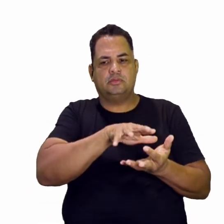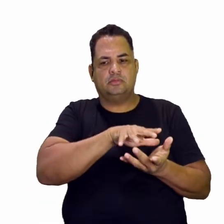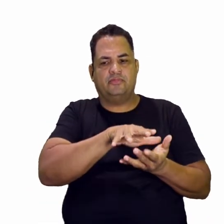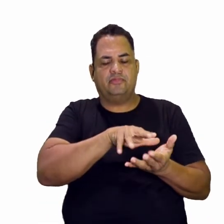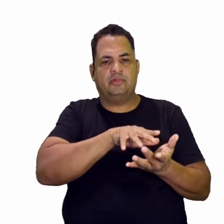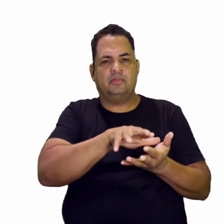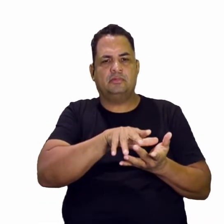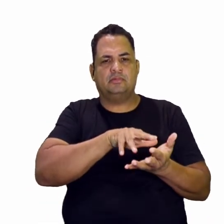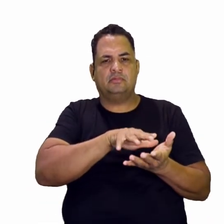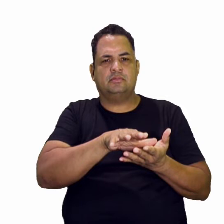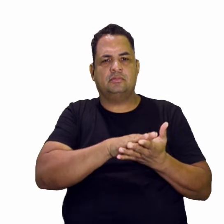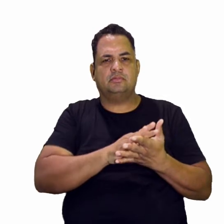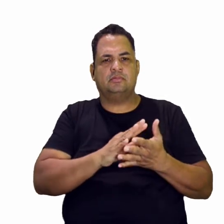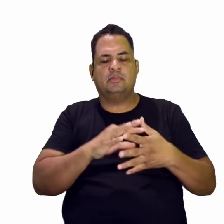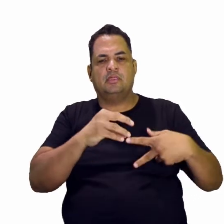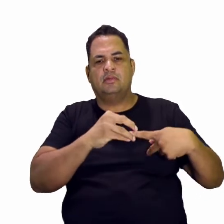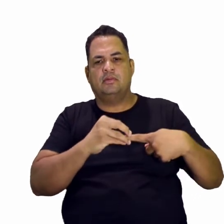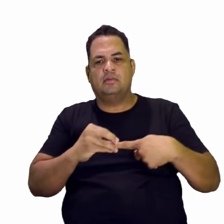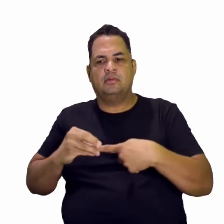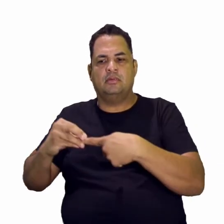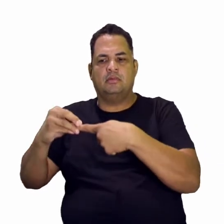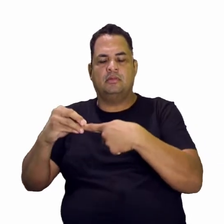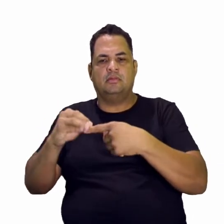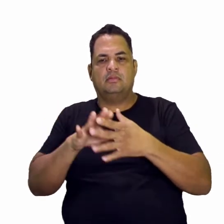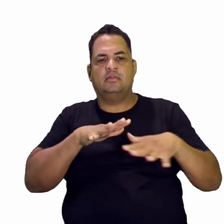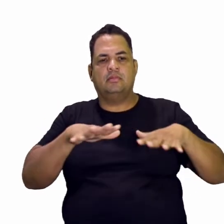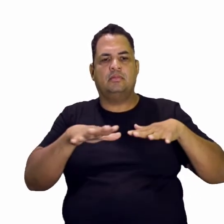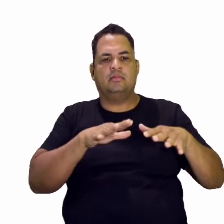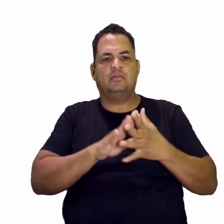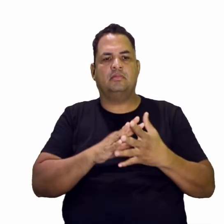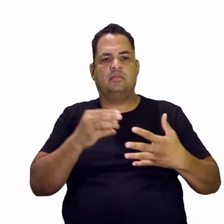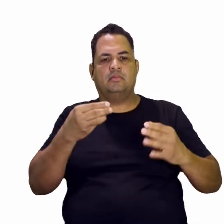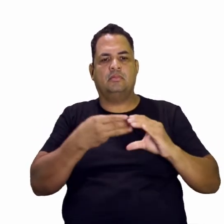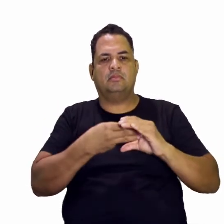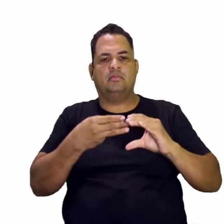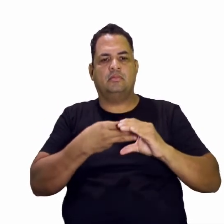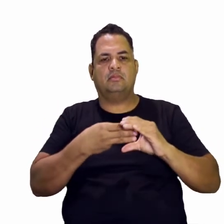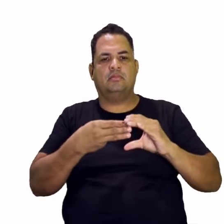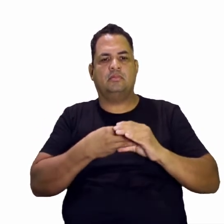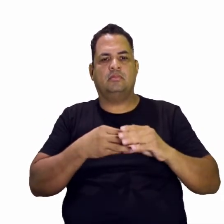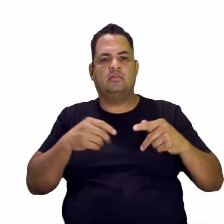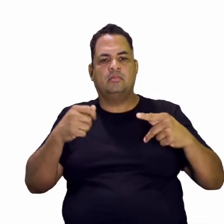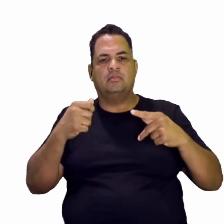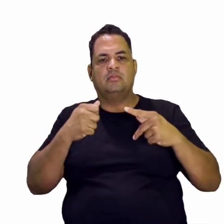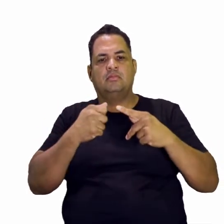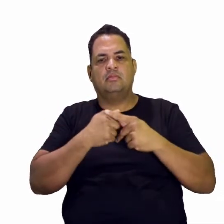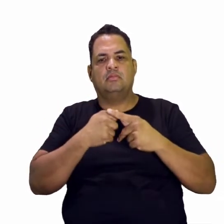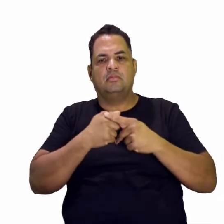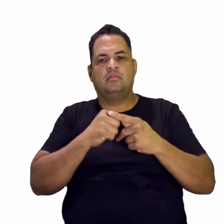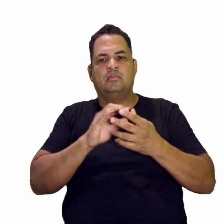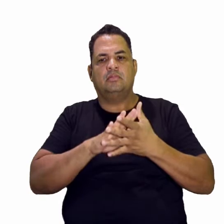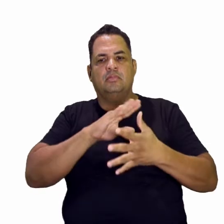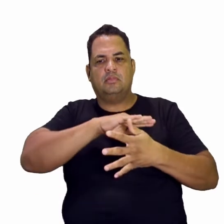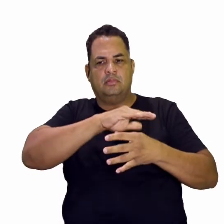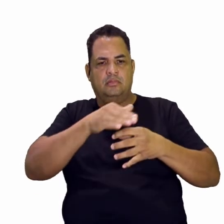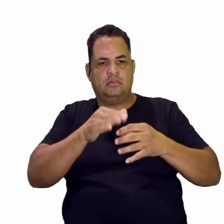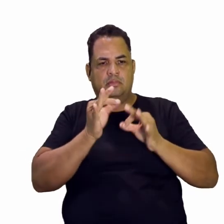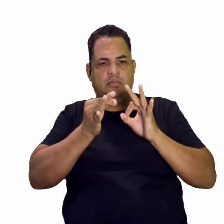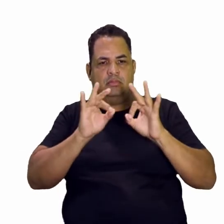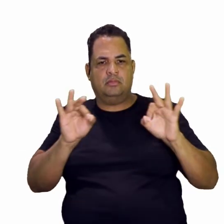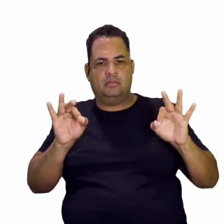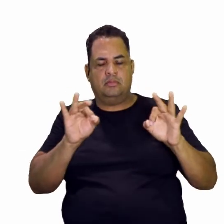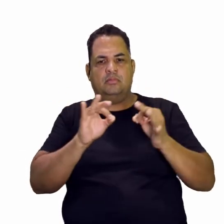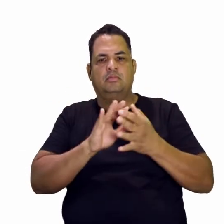ilustrou ali anteriormente. A célula do protozoário tem uma membrana simples ou reforçada por uma capa